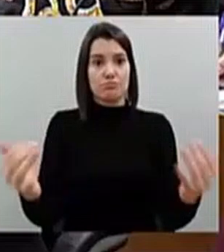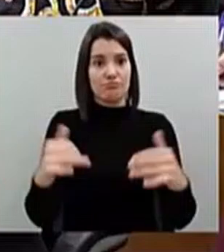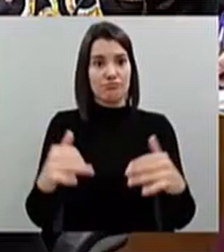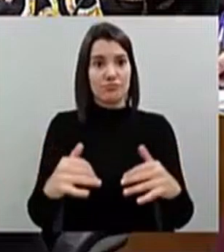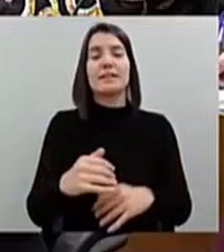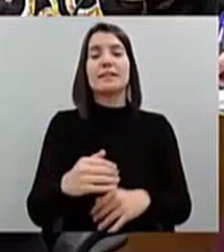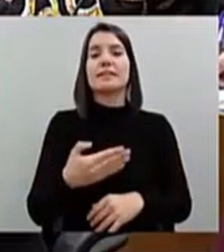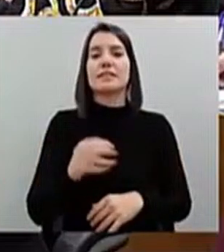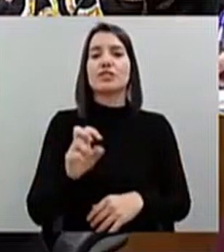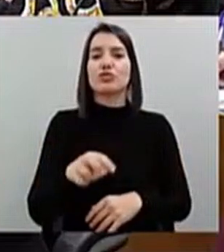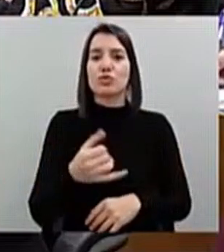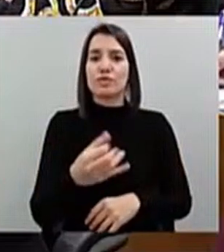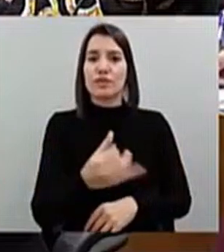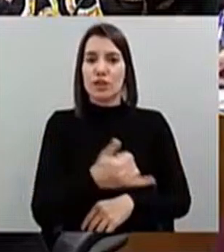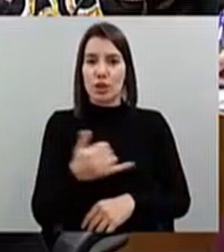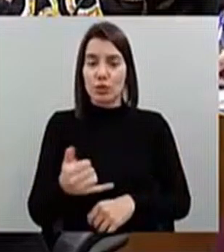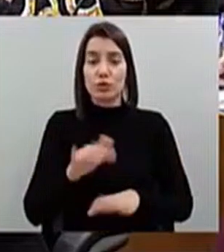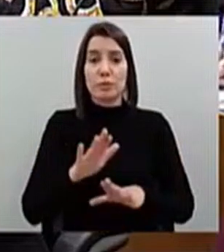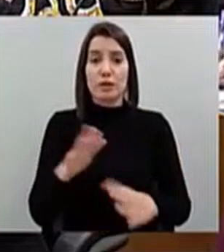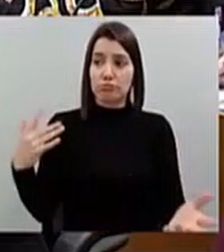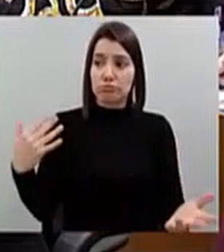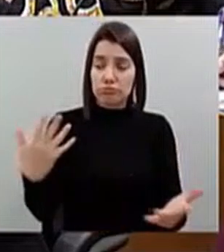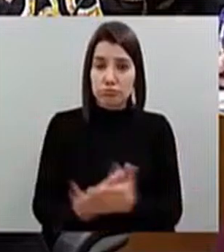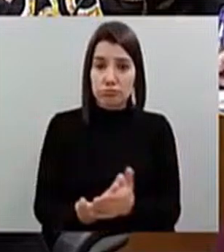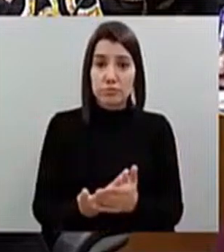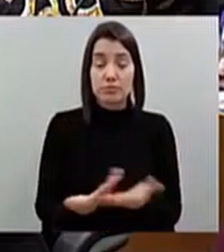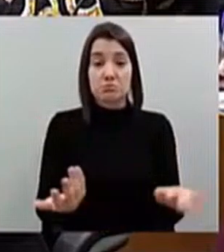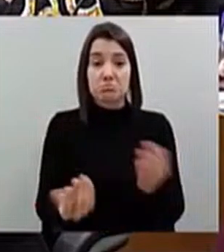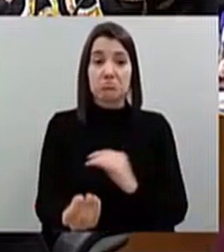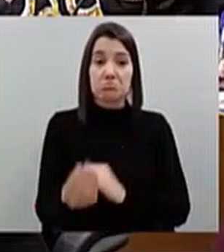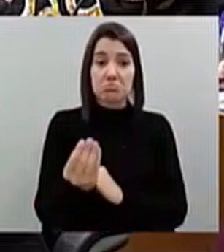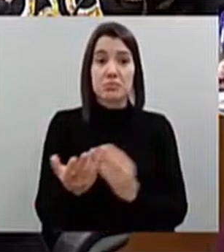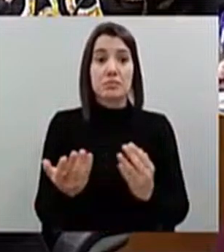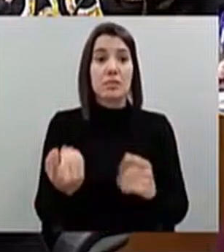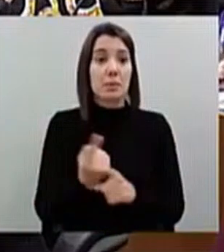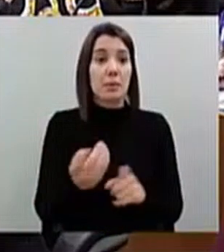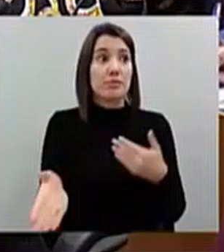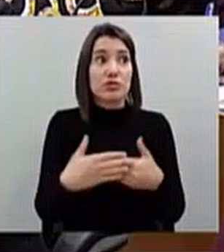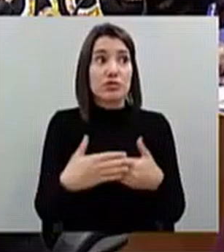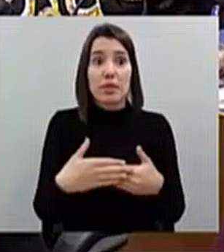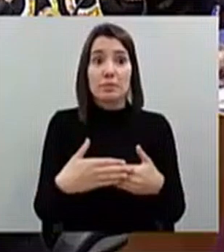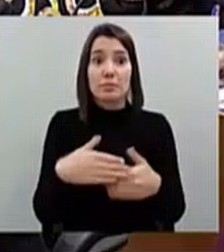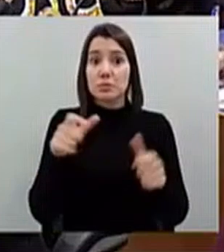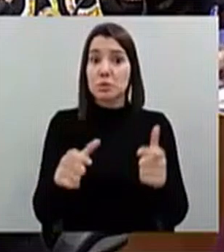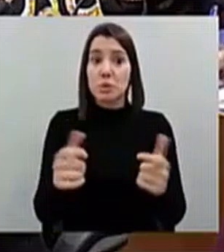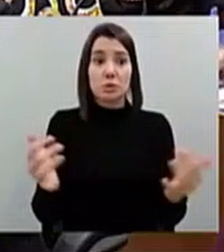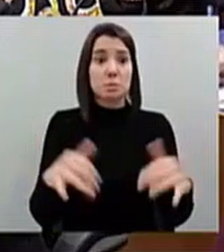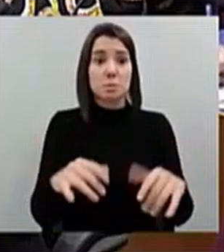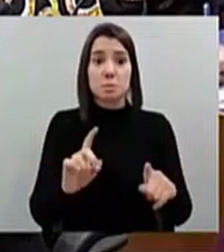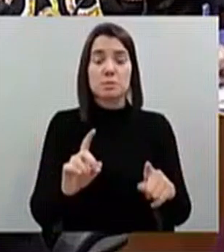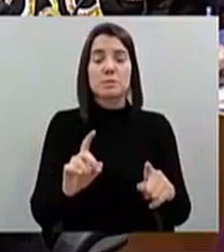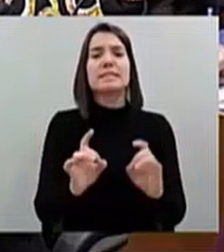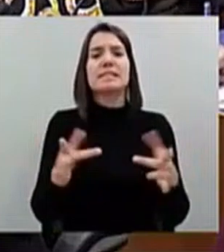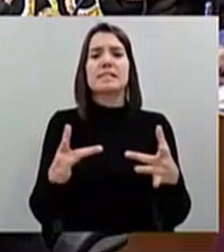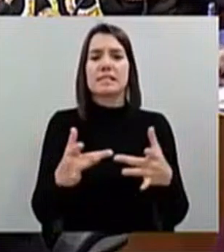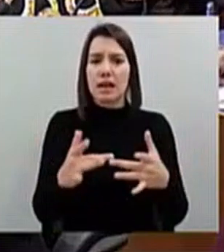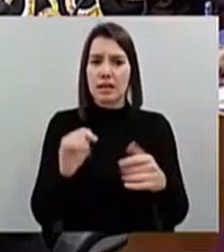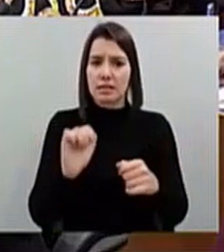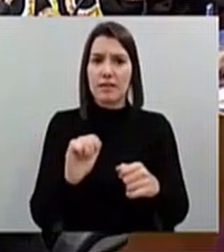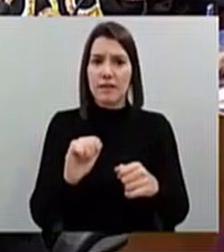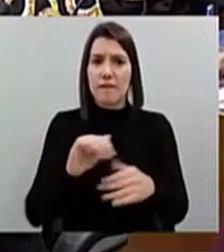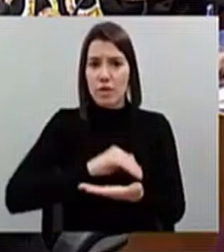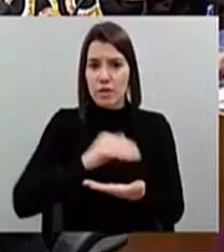de 2022, mas desde então, paradoxalmente, tem estado fechada ao público. No site da Fundação Marquês de Pombal, no espaço do